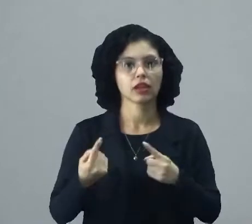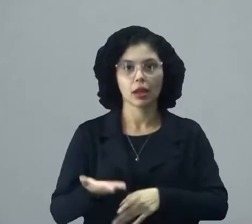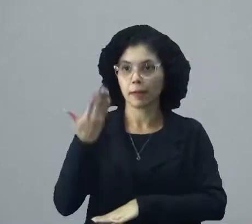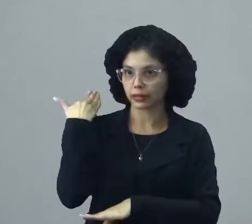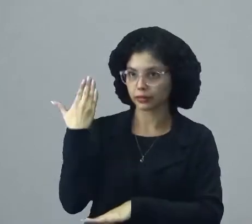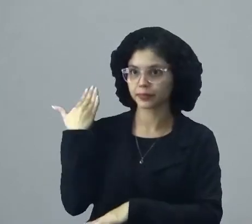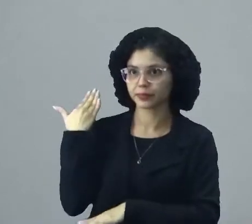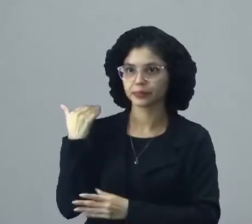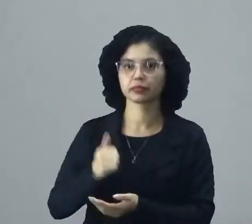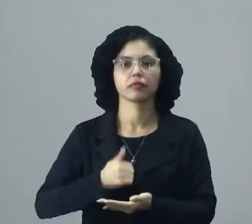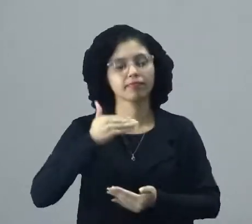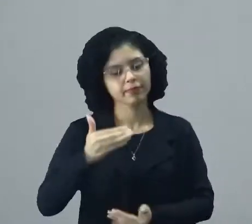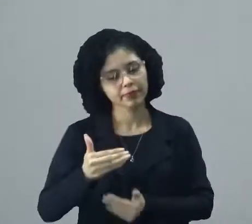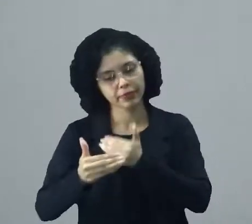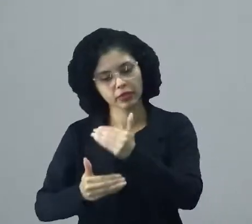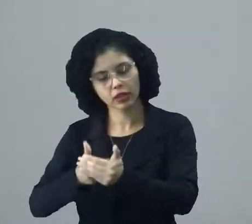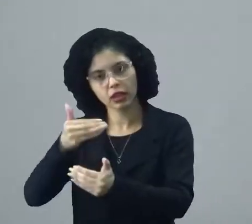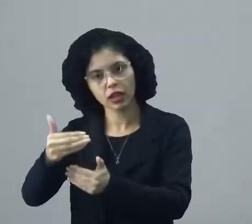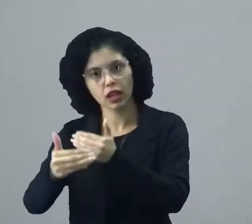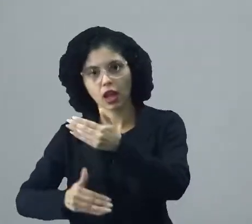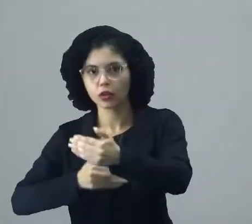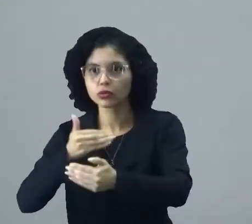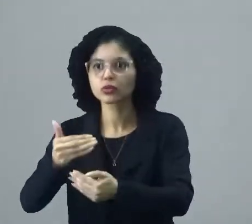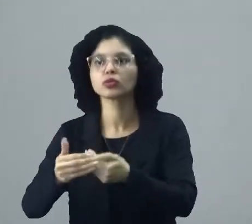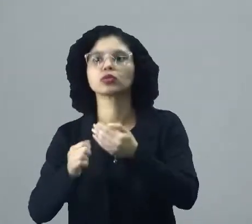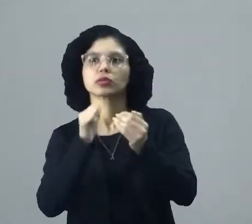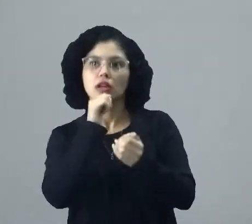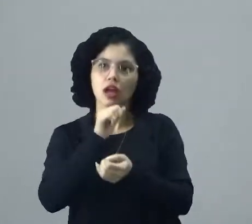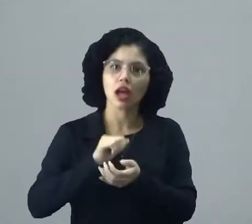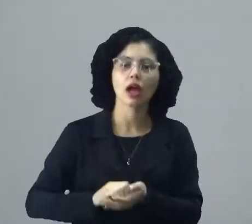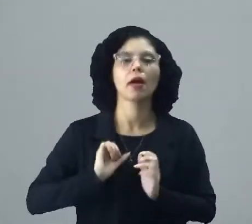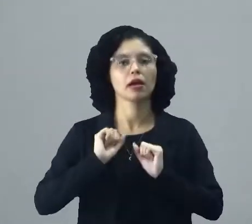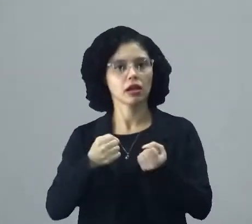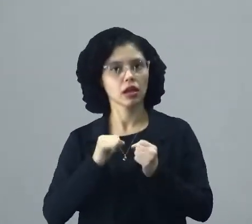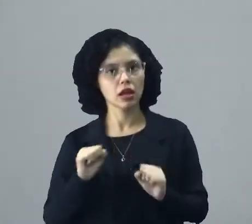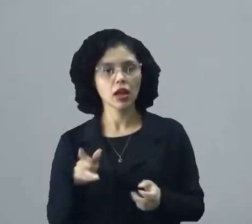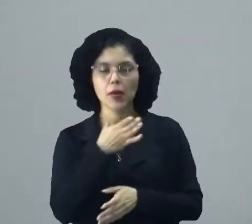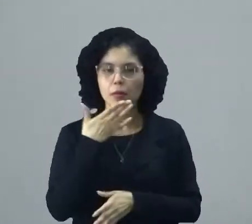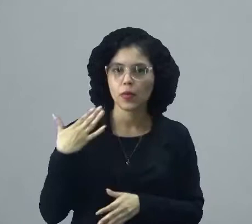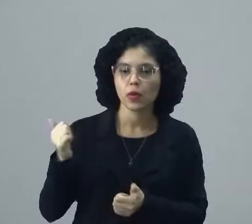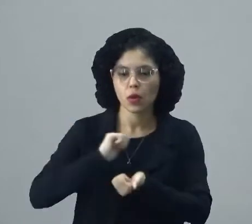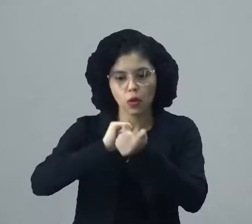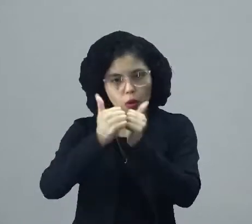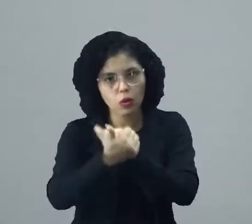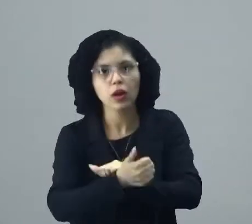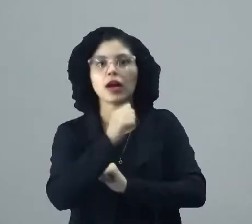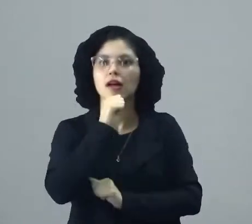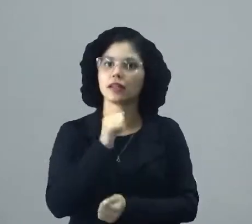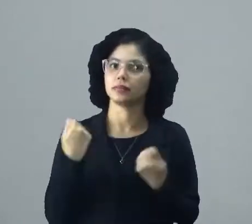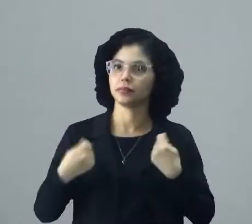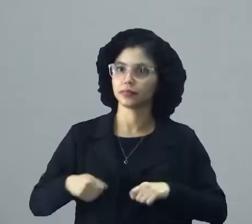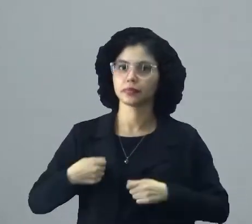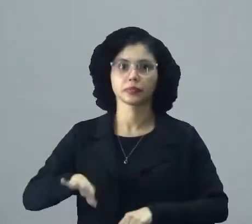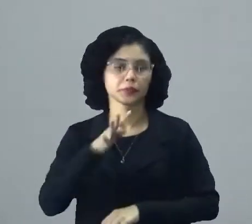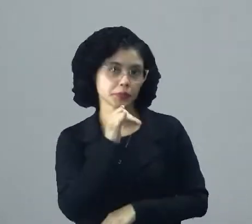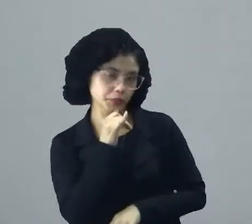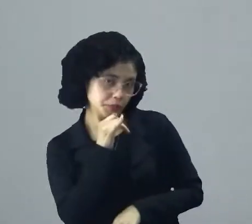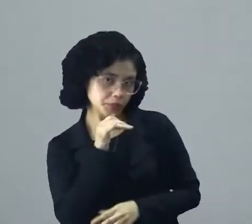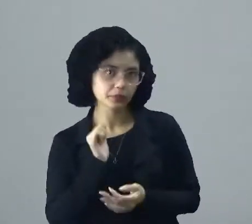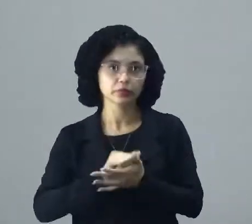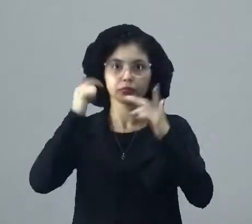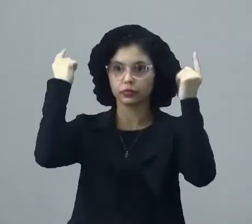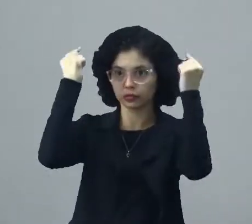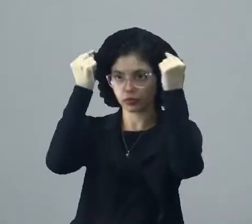Passado o tempo, a gente começa a desenvolver a atividade e ela vai se adequando e se ajustando para a necessidade. Por exemplo,